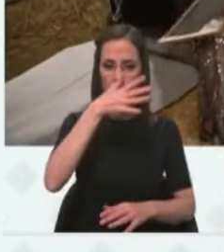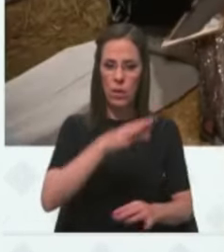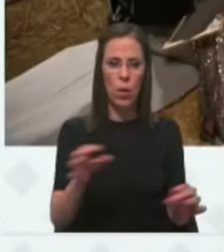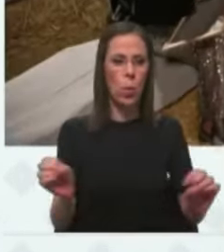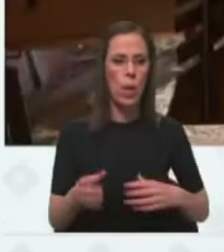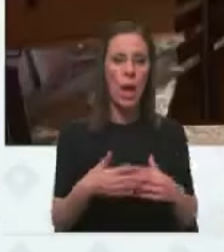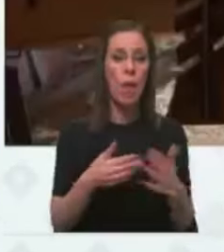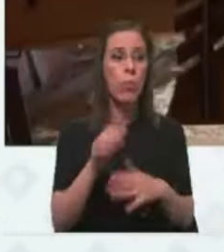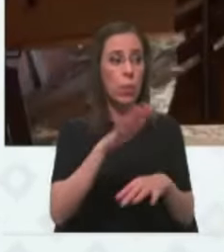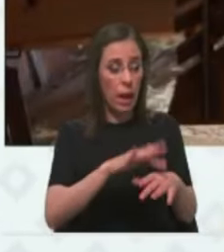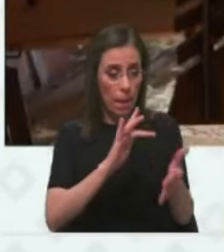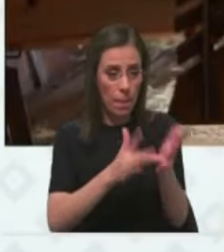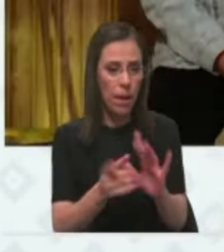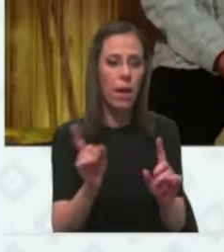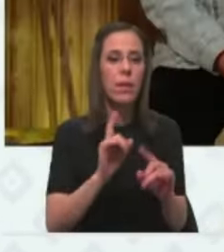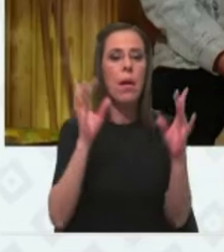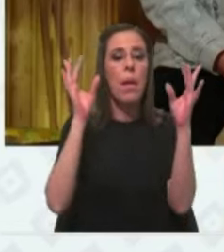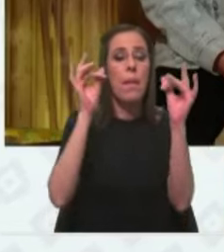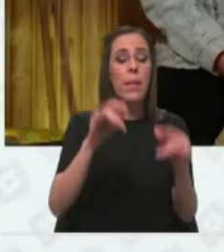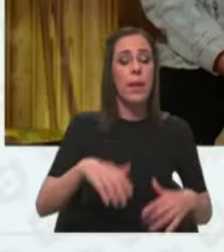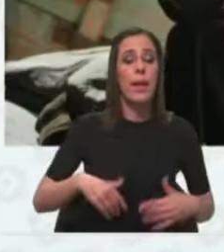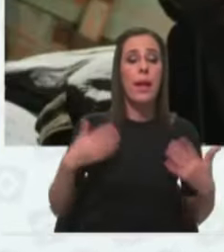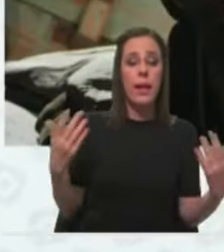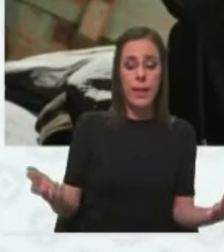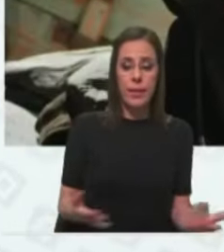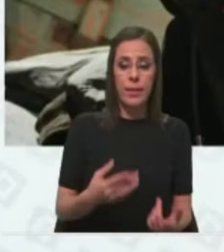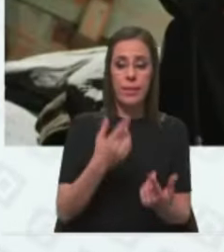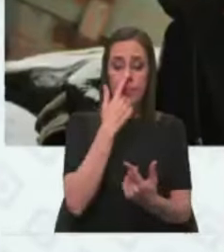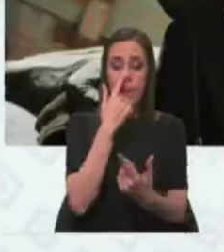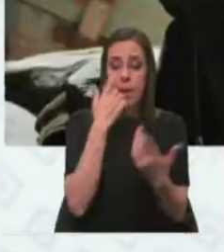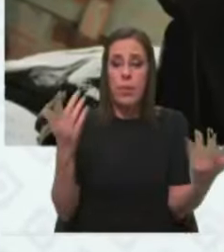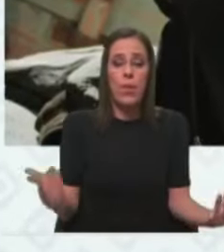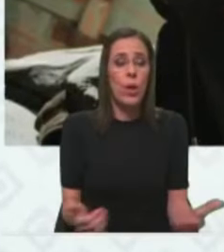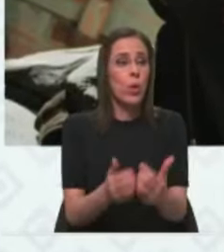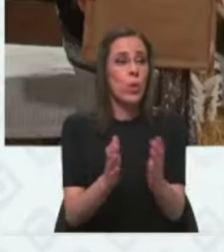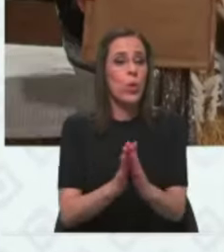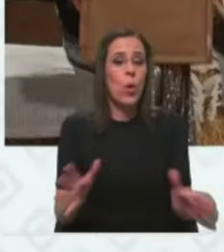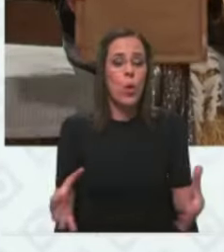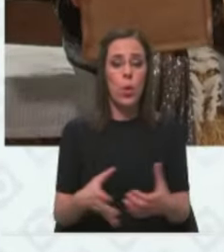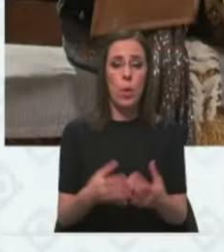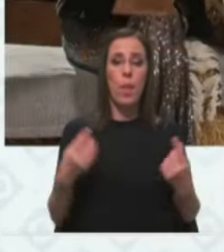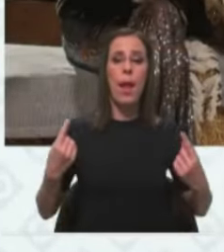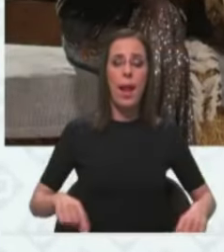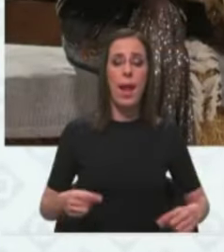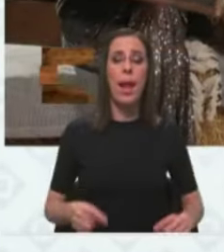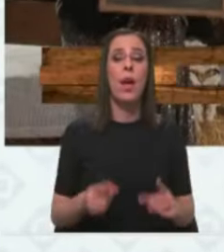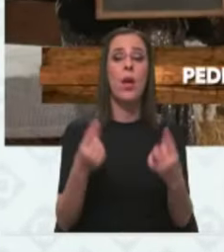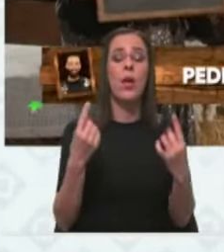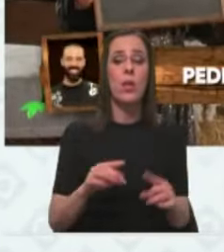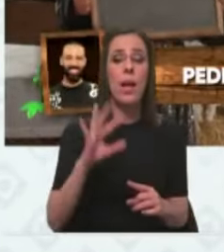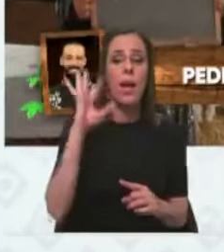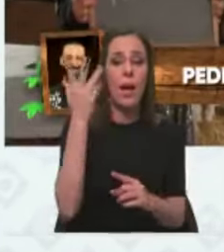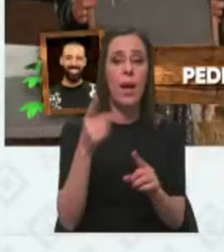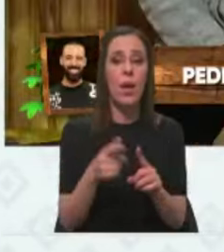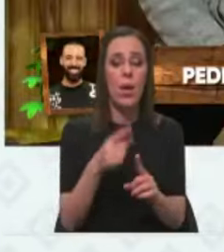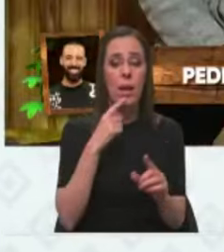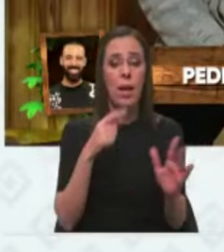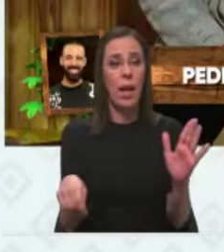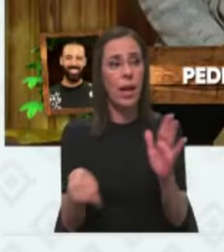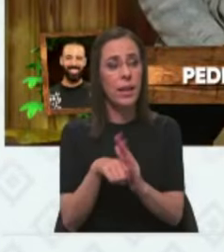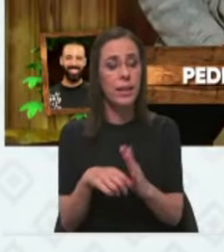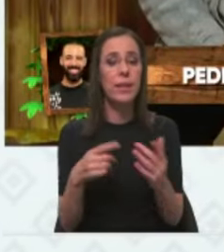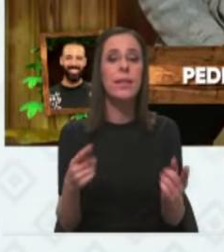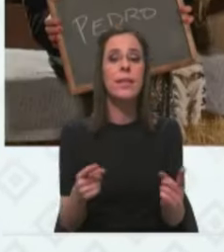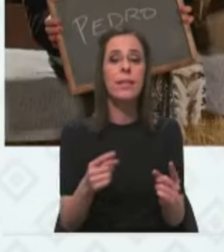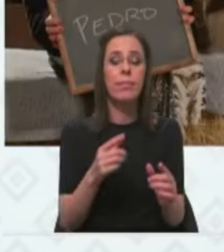obviamente er são brincadeiras e e e preferências como todos os grupos têm Exatamente exatamente foi só isso que aconteceu uma maldadezinha uma coisa